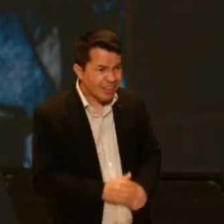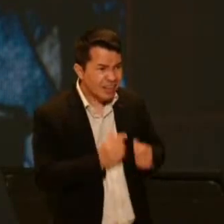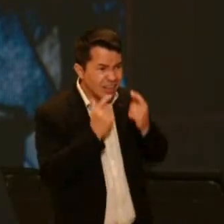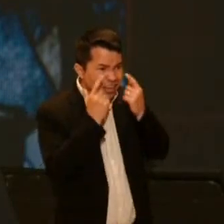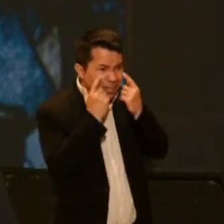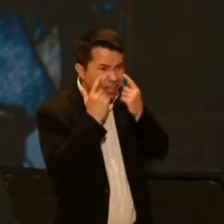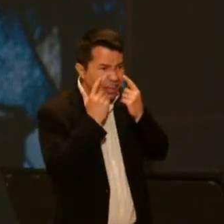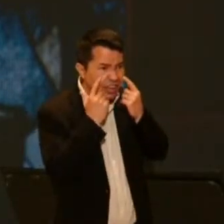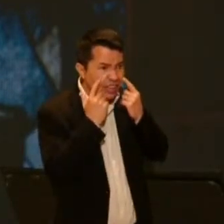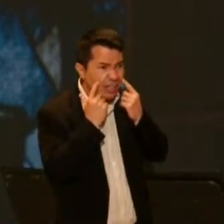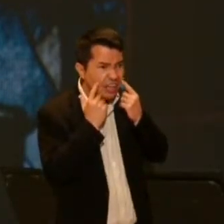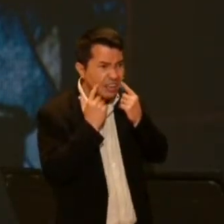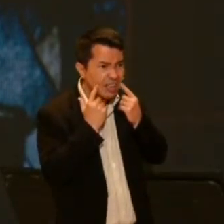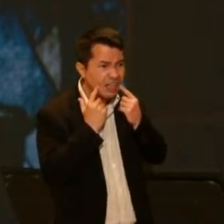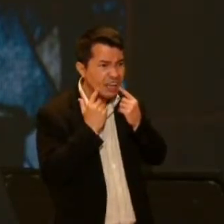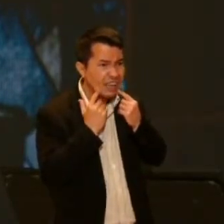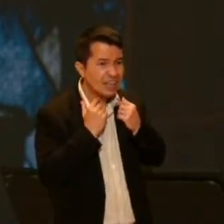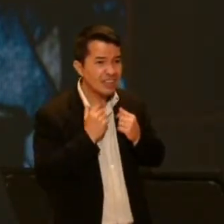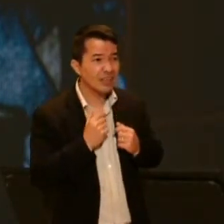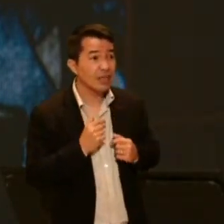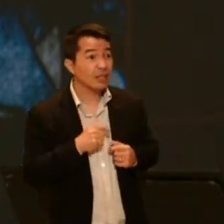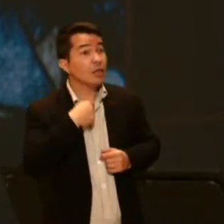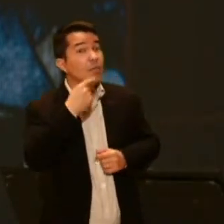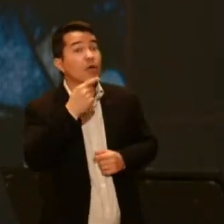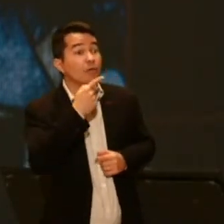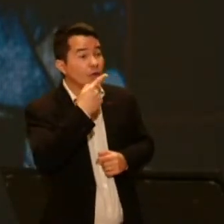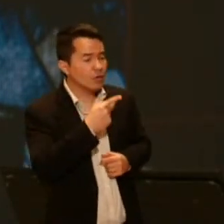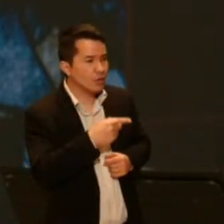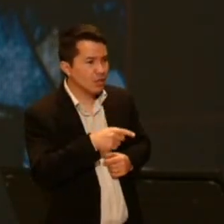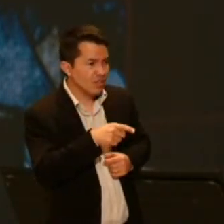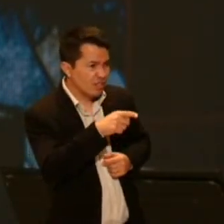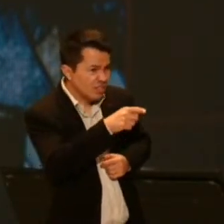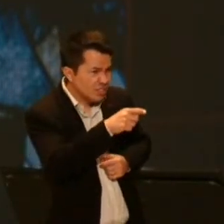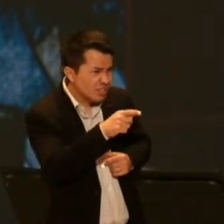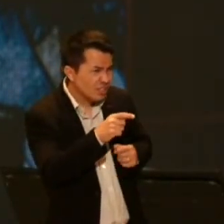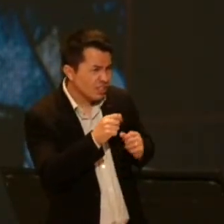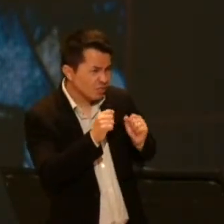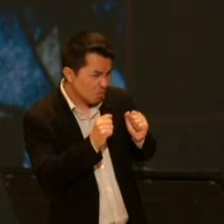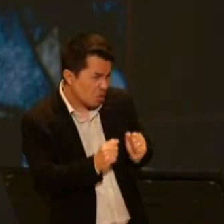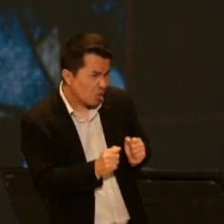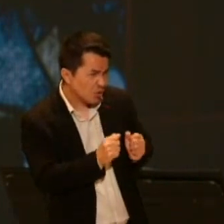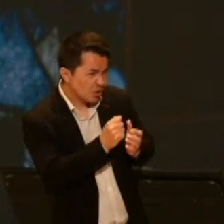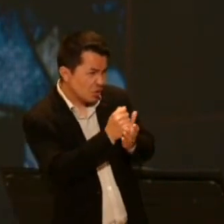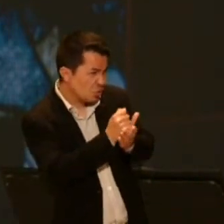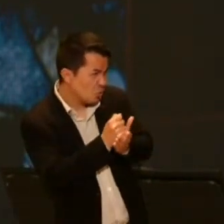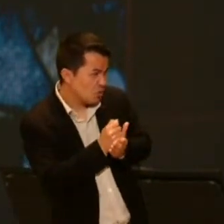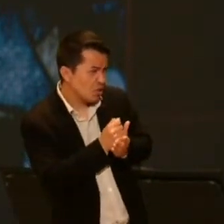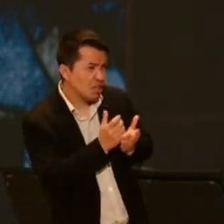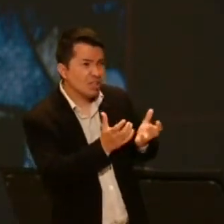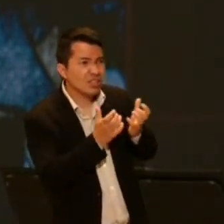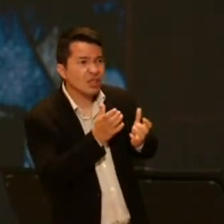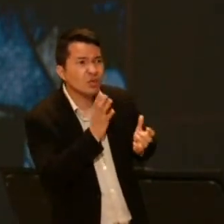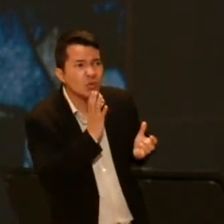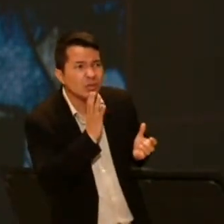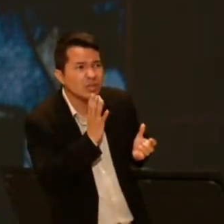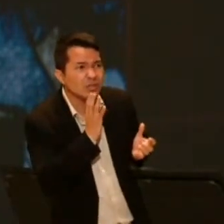vocês poderiam fazer um favor? Eu falei, claro. Vocês poderiam nos levar hoje à noite na sua igreja, porque eu quero ouvir essa mensagem